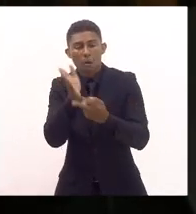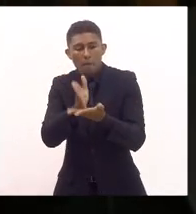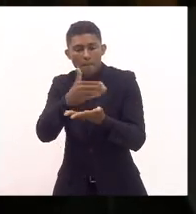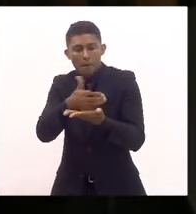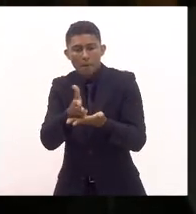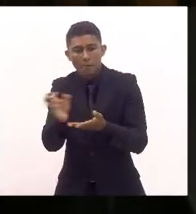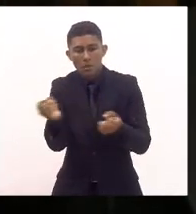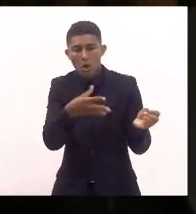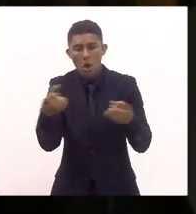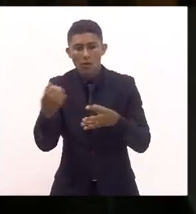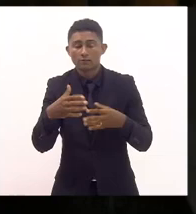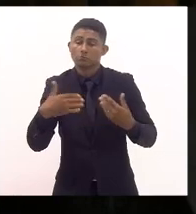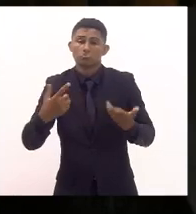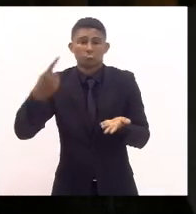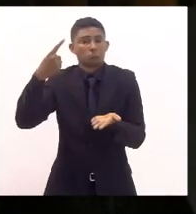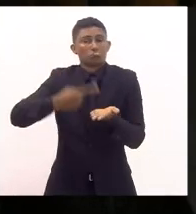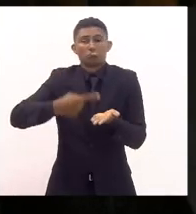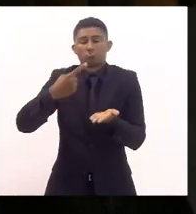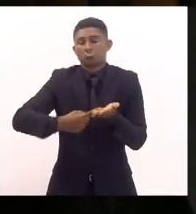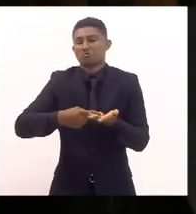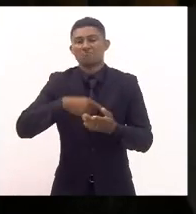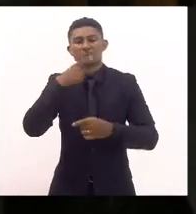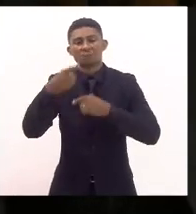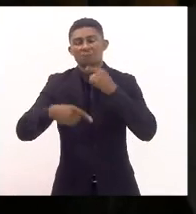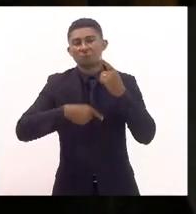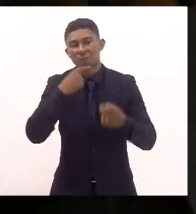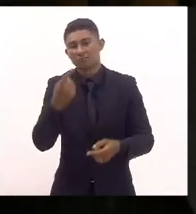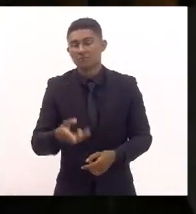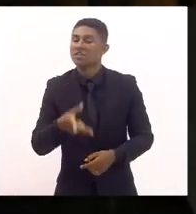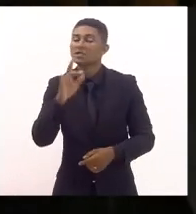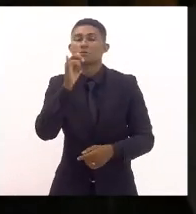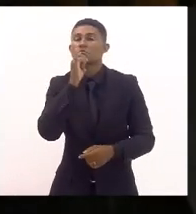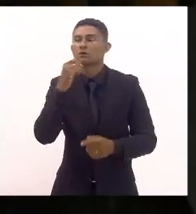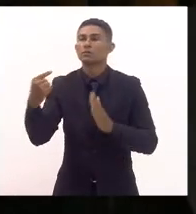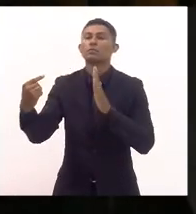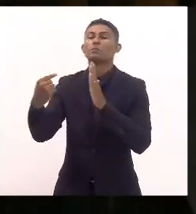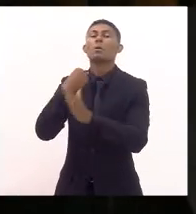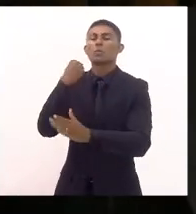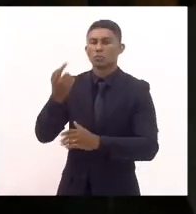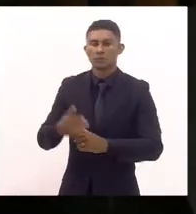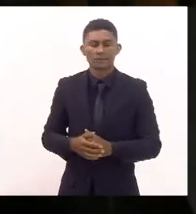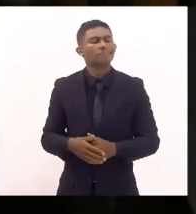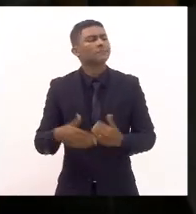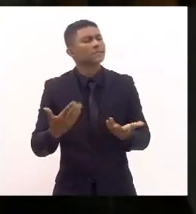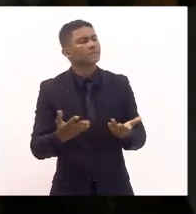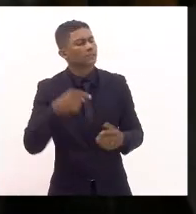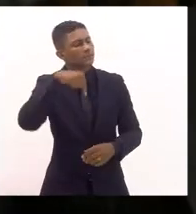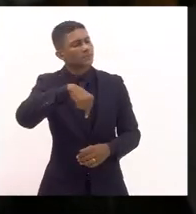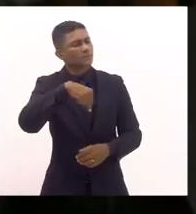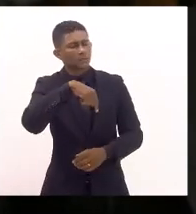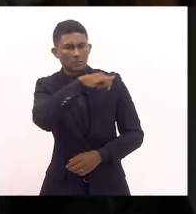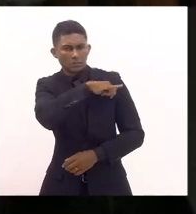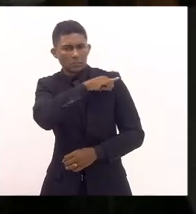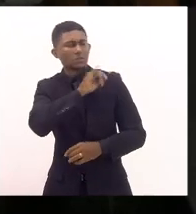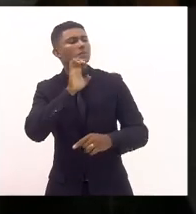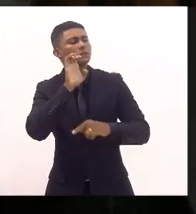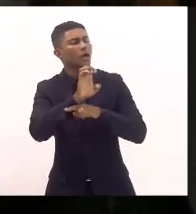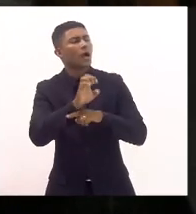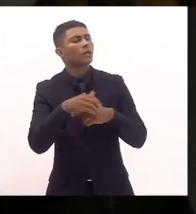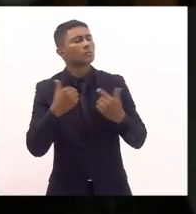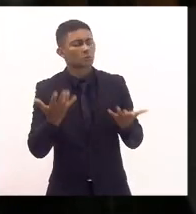aí o acordo não se promove e se me perguntarem por estado do Rio de Janeiro